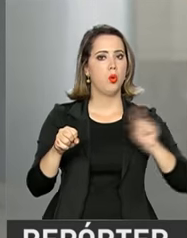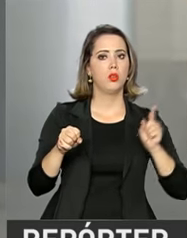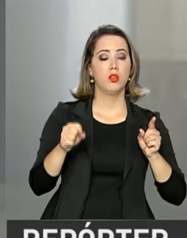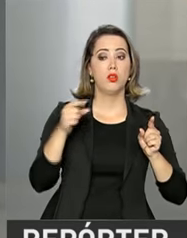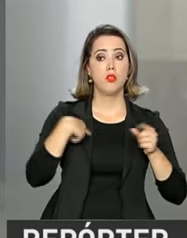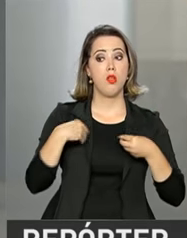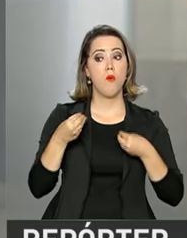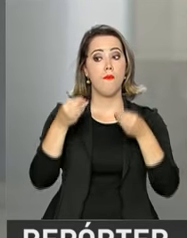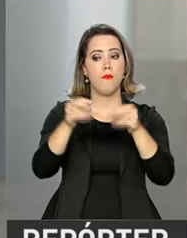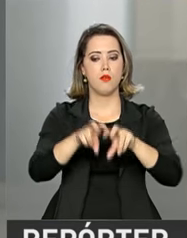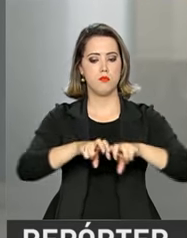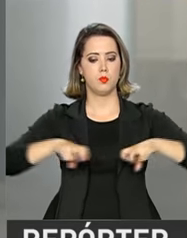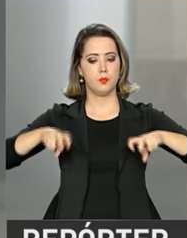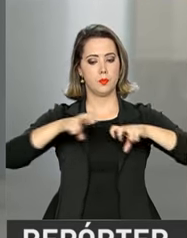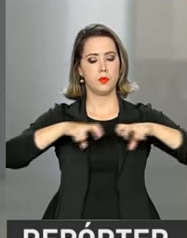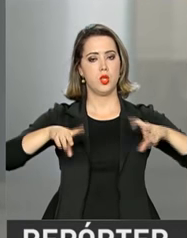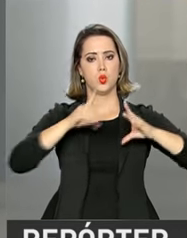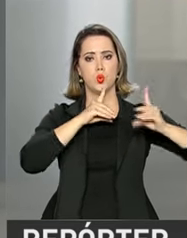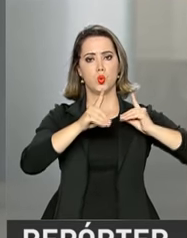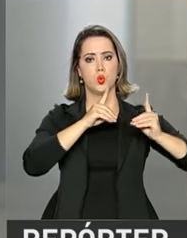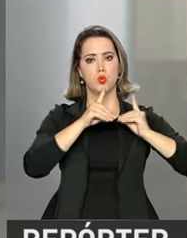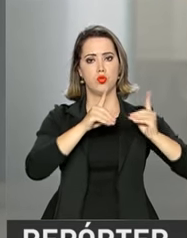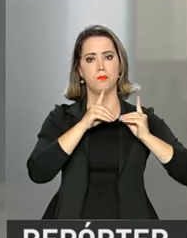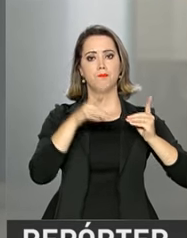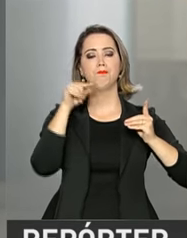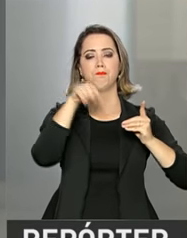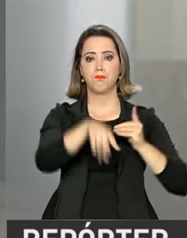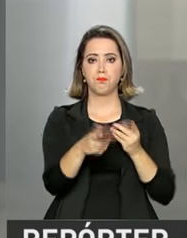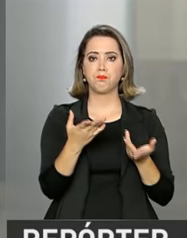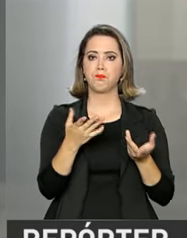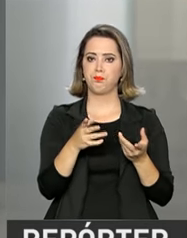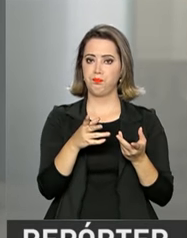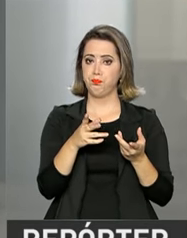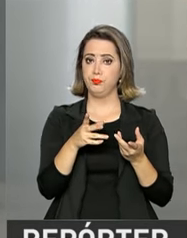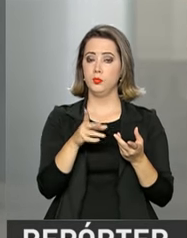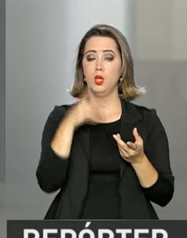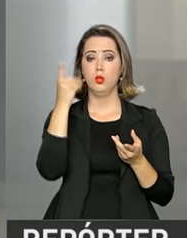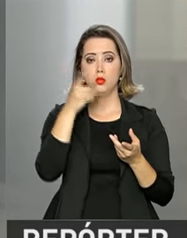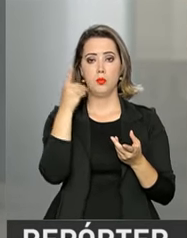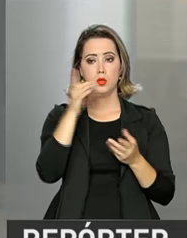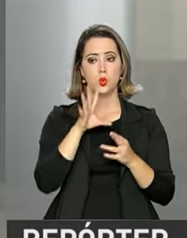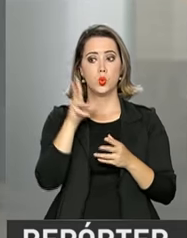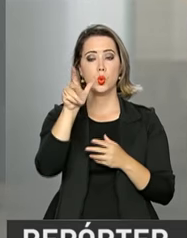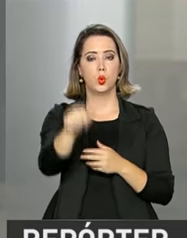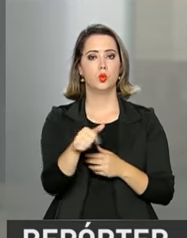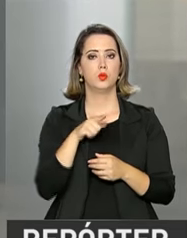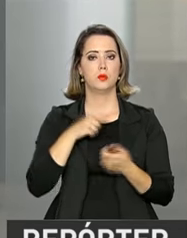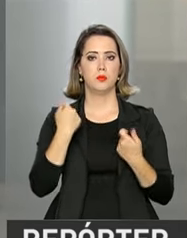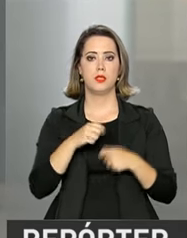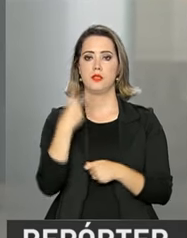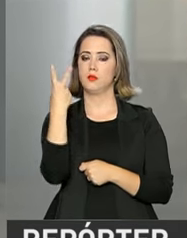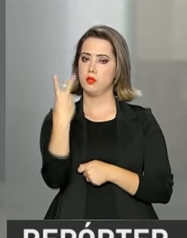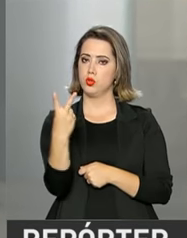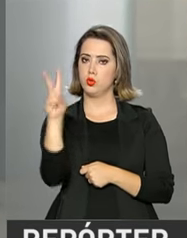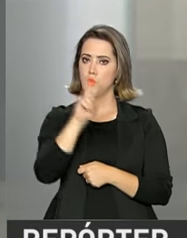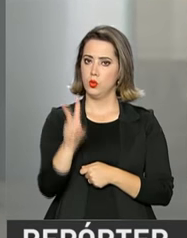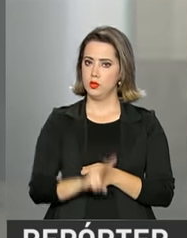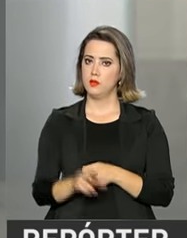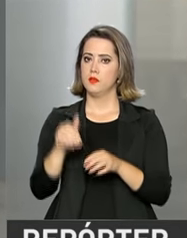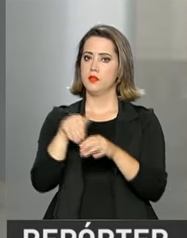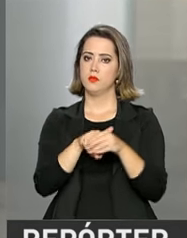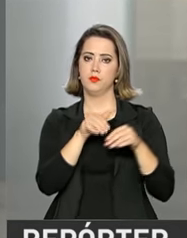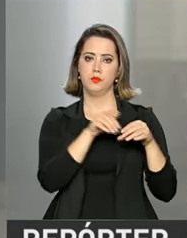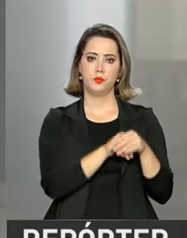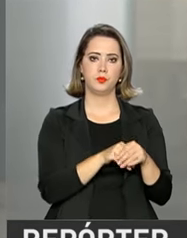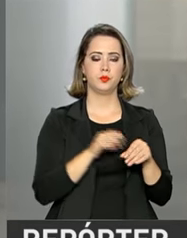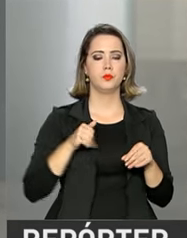discussões dos deputados no plenário da câmara dos deputados são necessárias duas votações com maioria qualificada